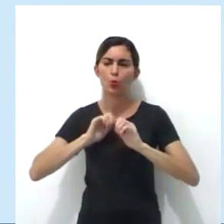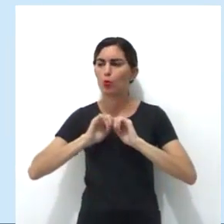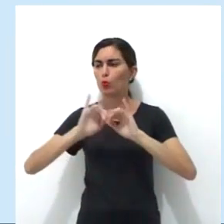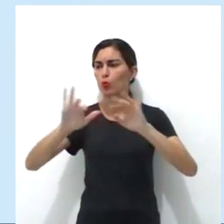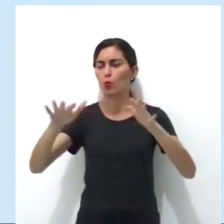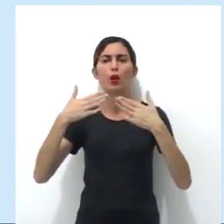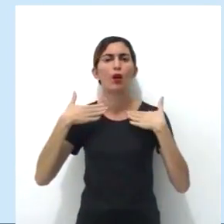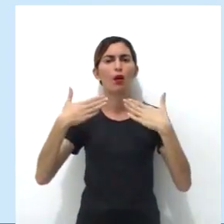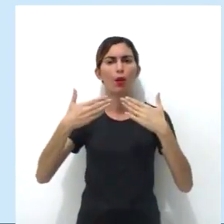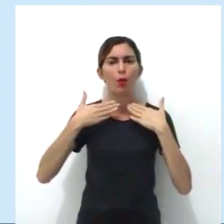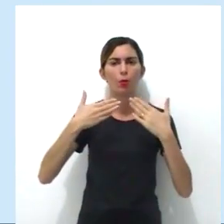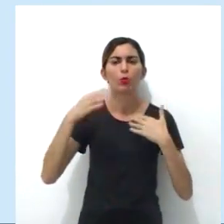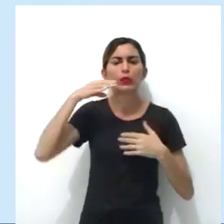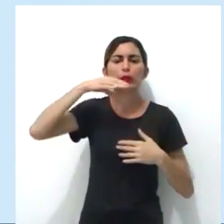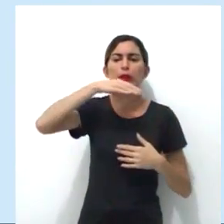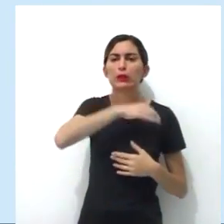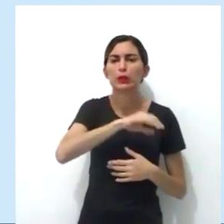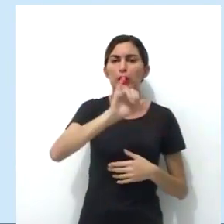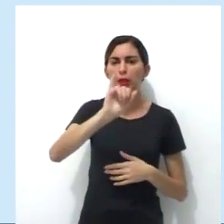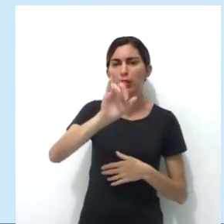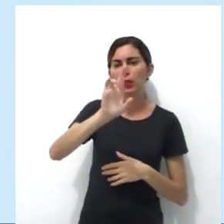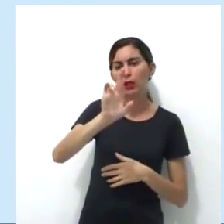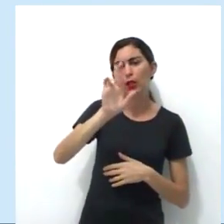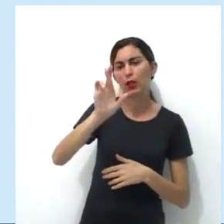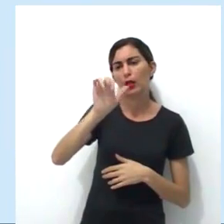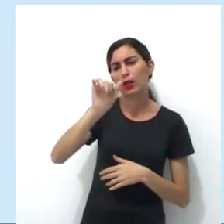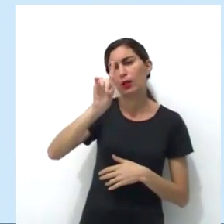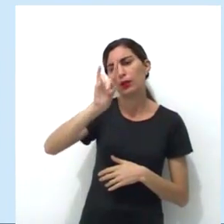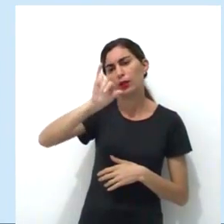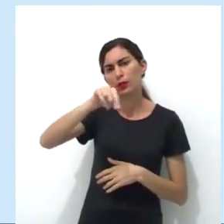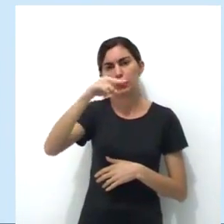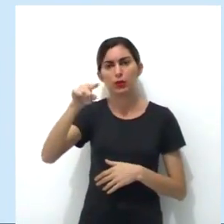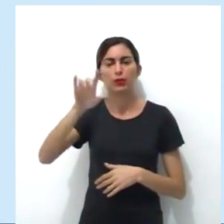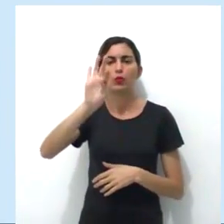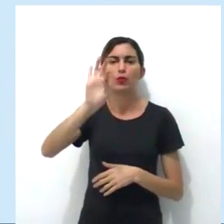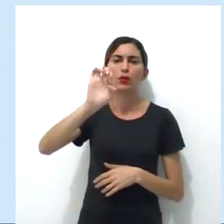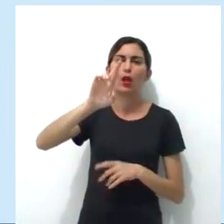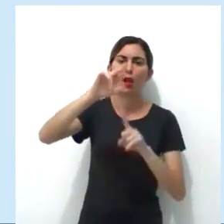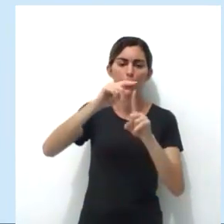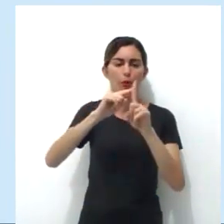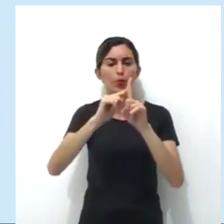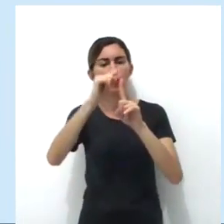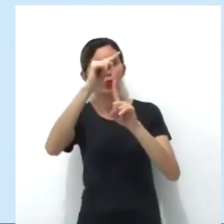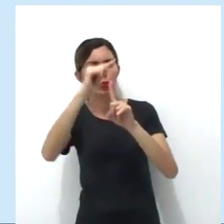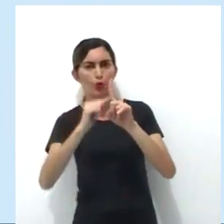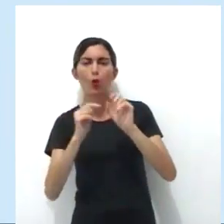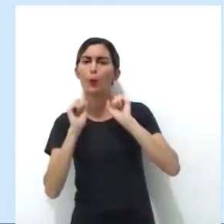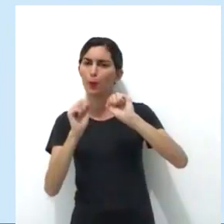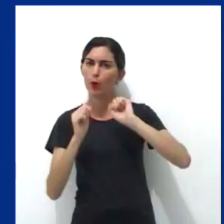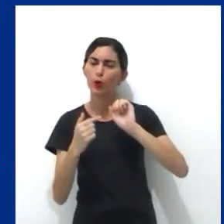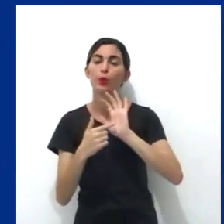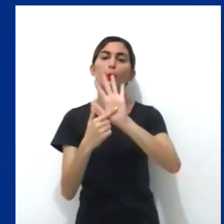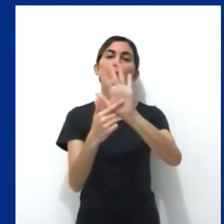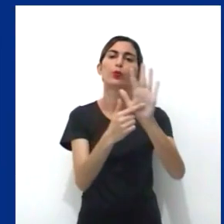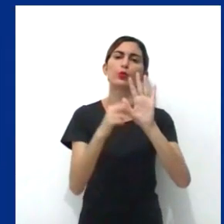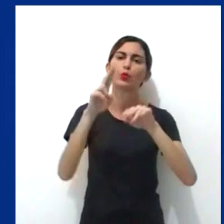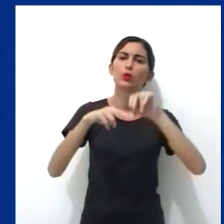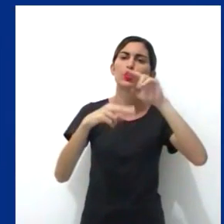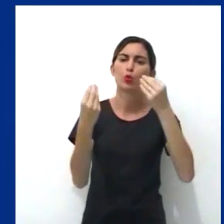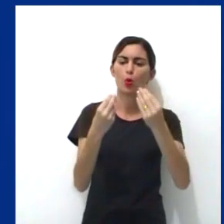Então, no São João, a gente não vai soltar balão, é melhor só aquele balãozinho ali para decorar, tá? O nosso terceiro